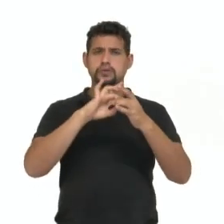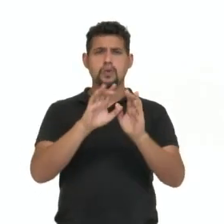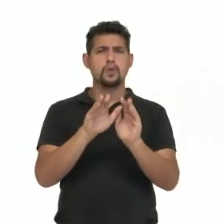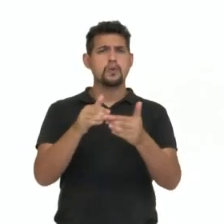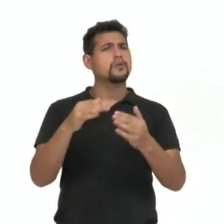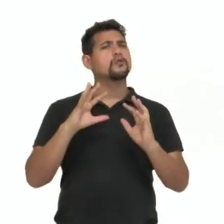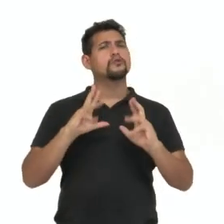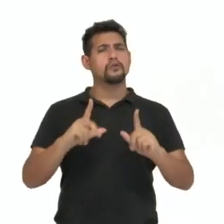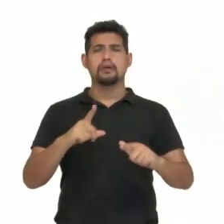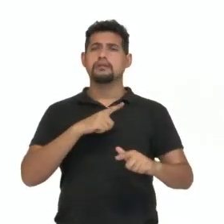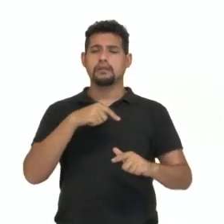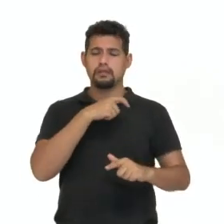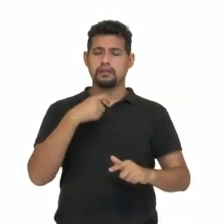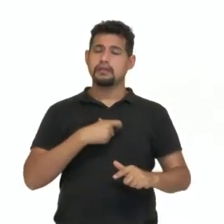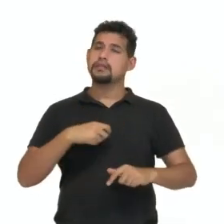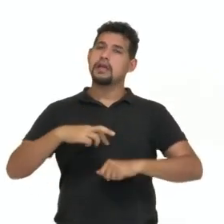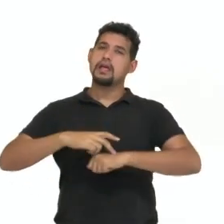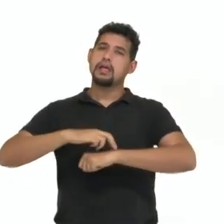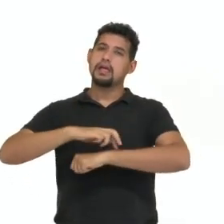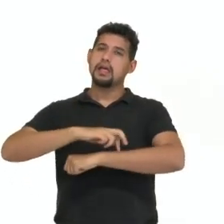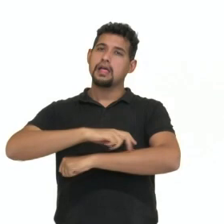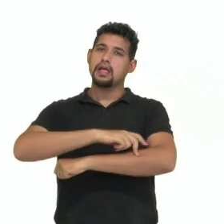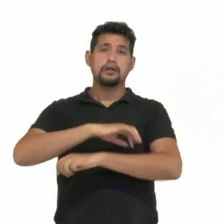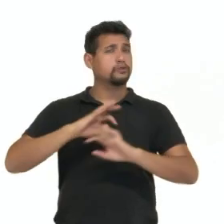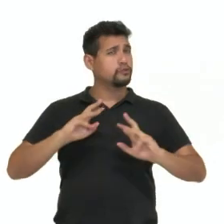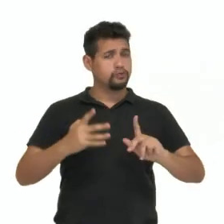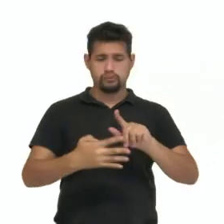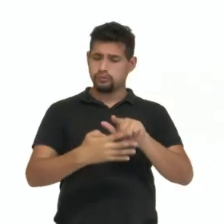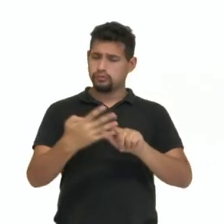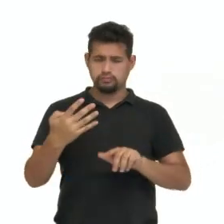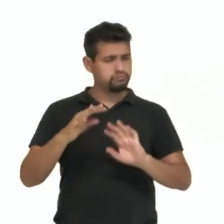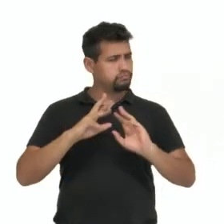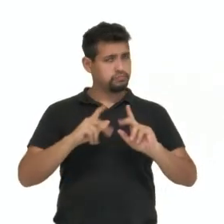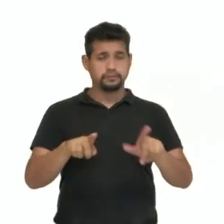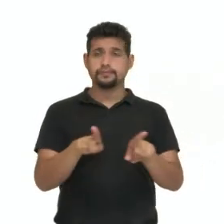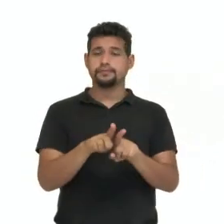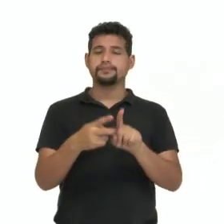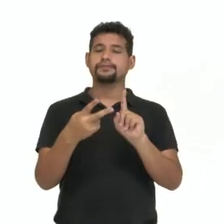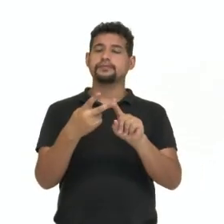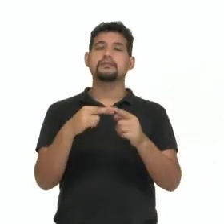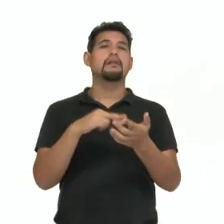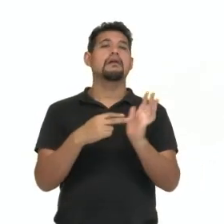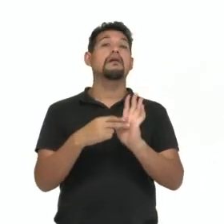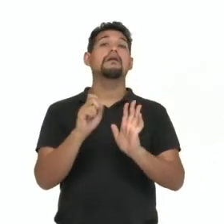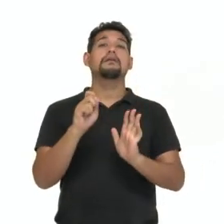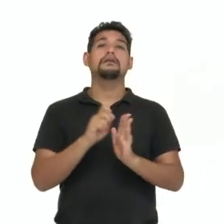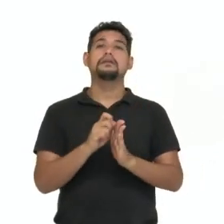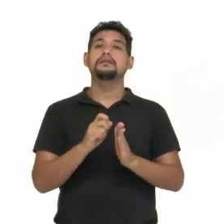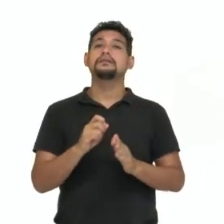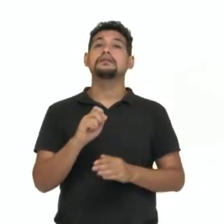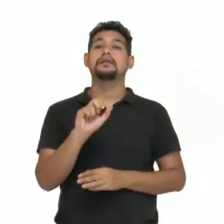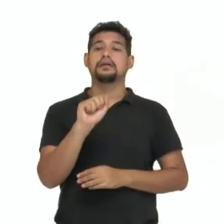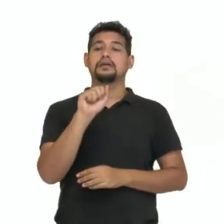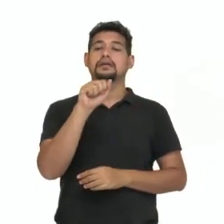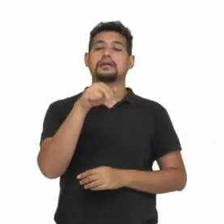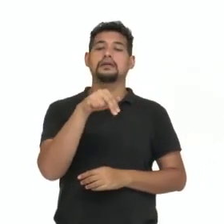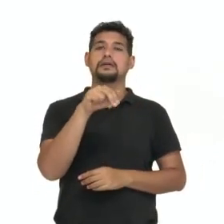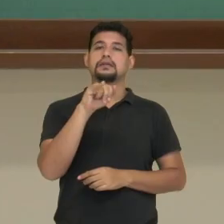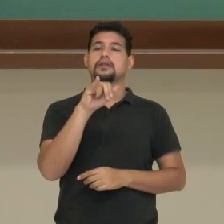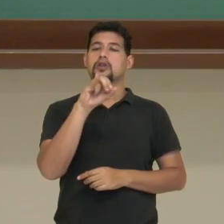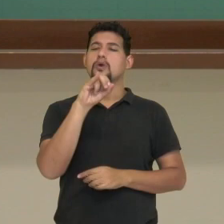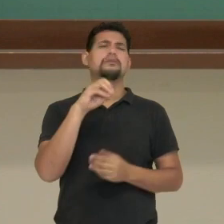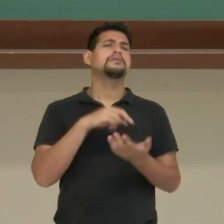Todos têm membros que permitem a caminhada. 2, a gente poderia colocar, por exemplo, o surgimento do âmnio, que é